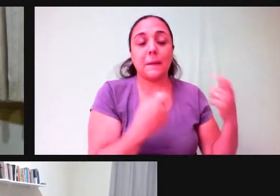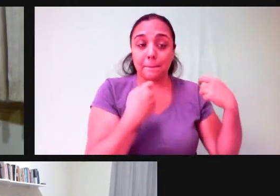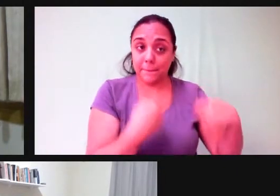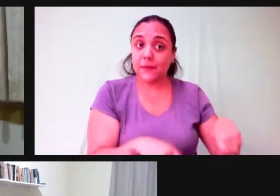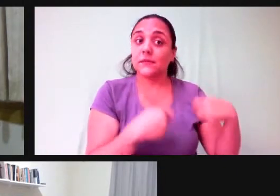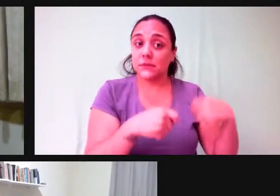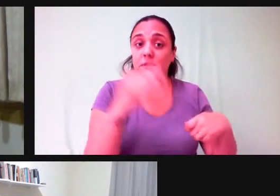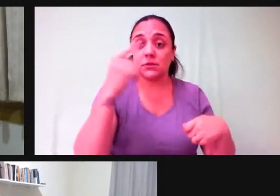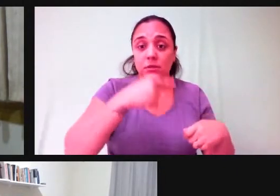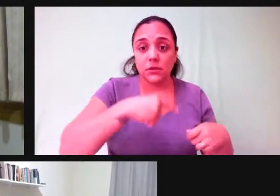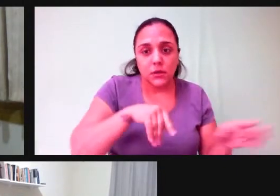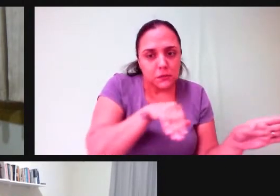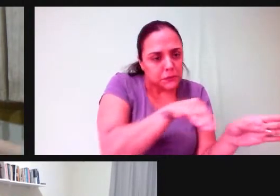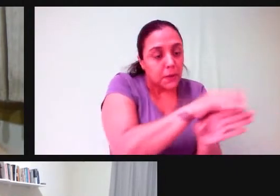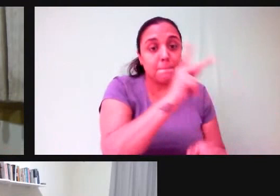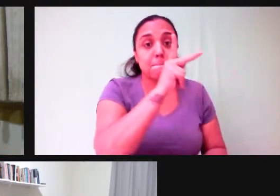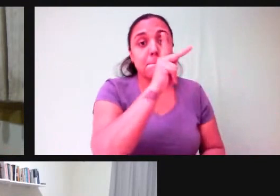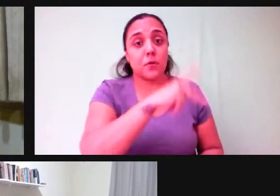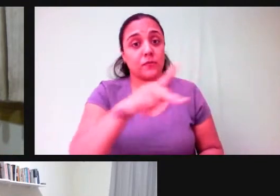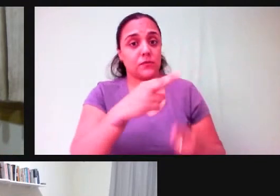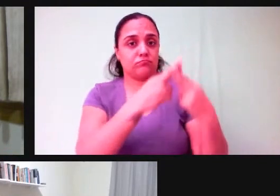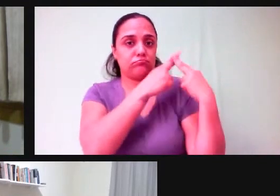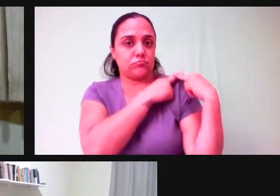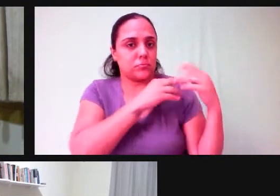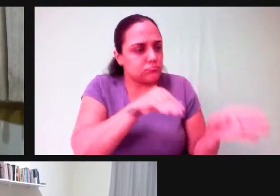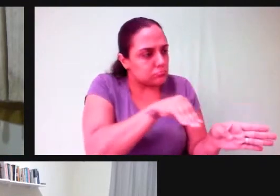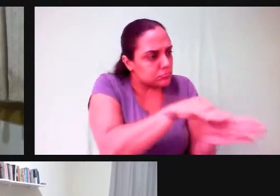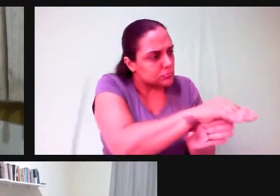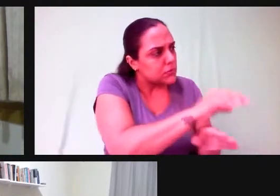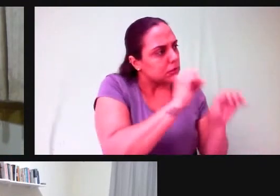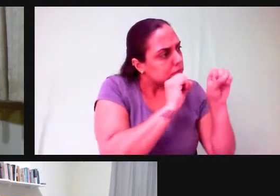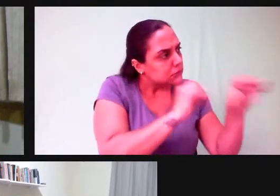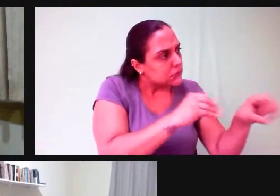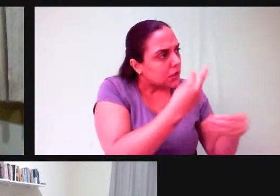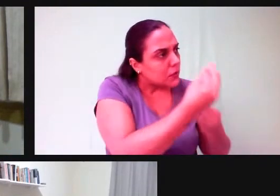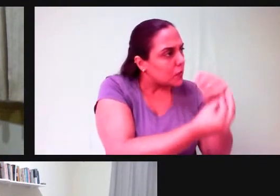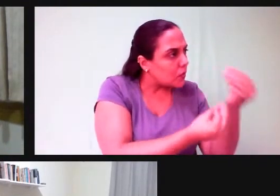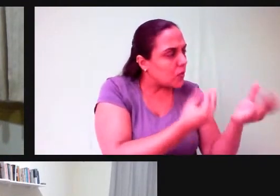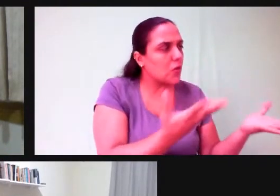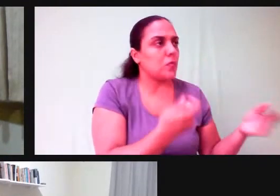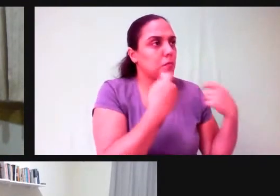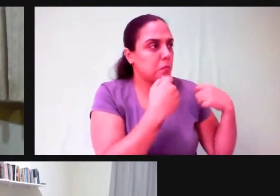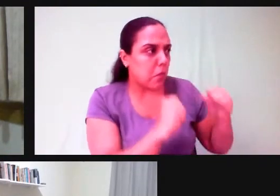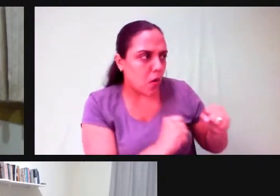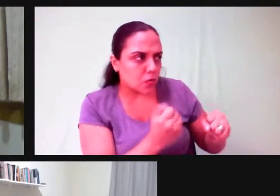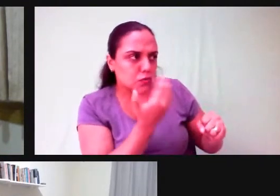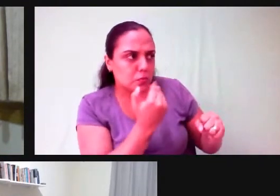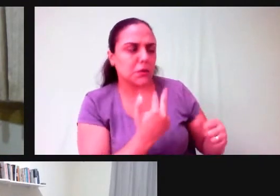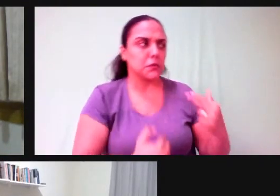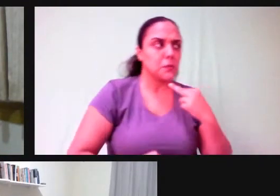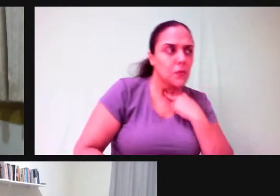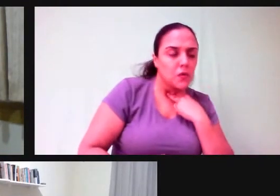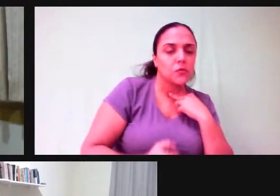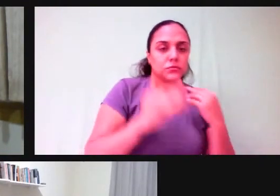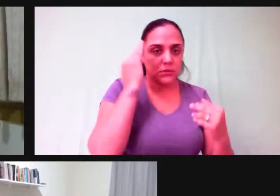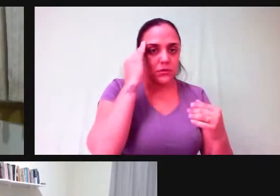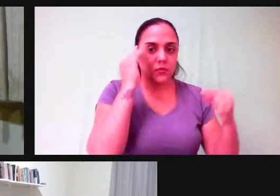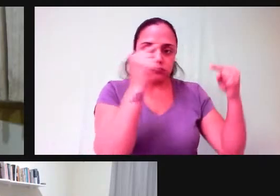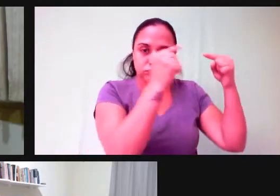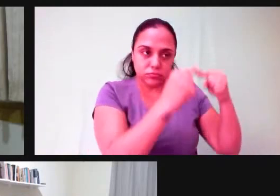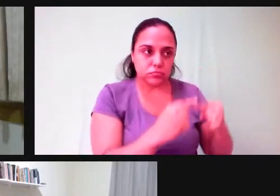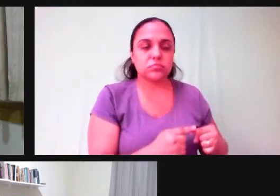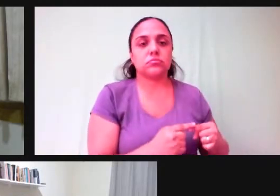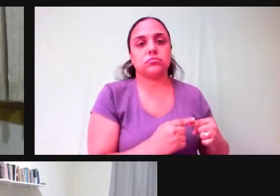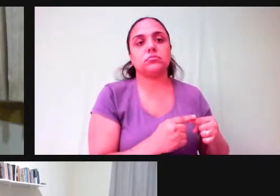precisa orientar, conhecer aquela região, ver quais são esses alimentos que possam ser mais acessíveis para aquela família, para que